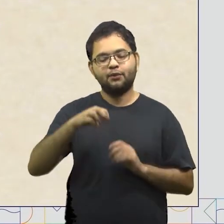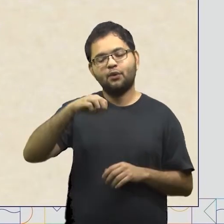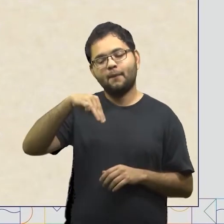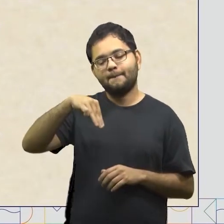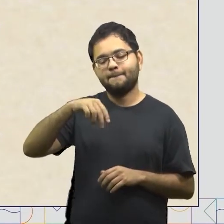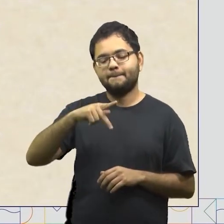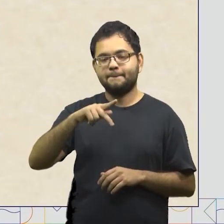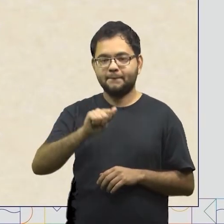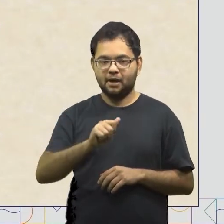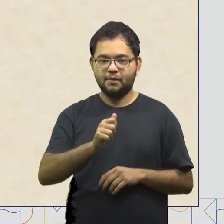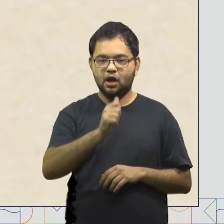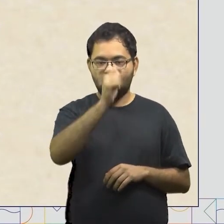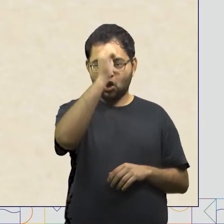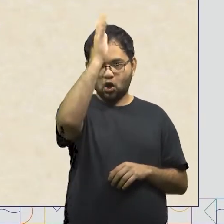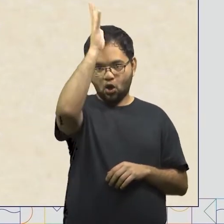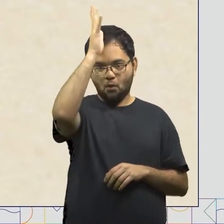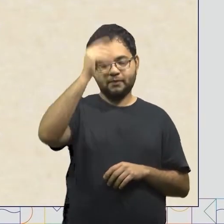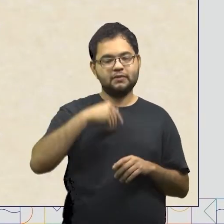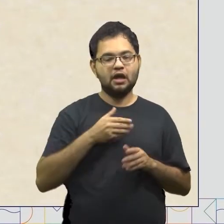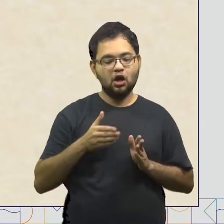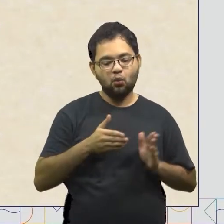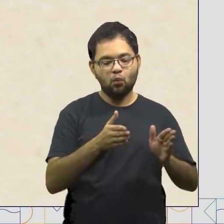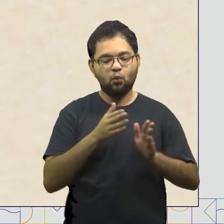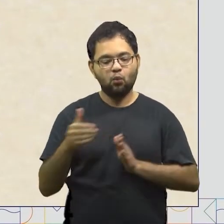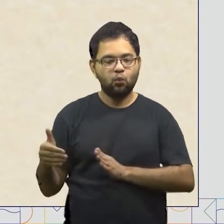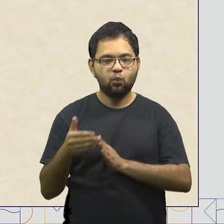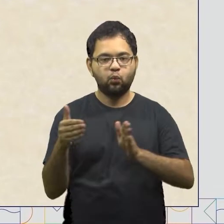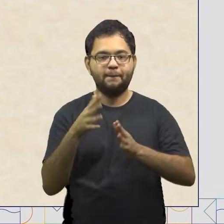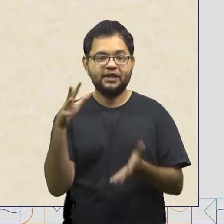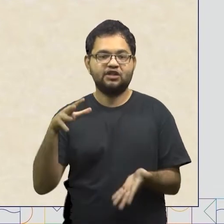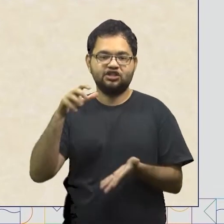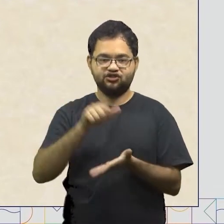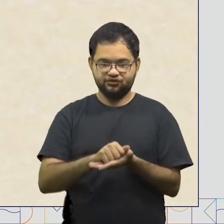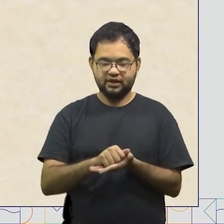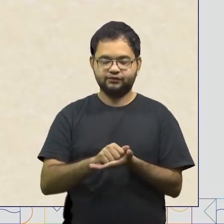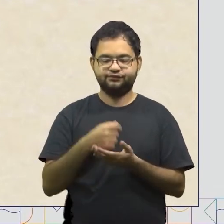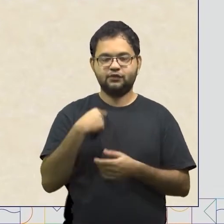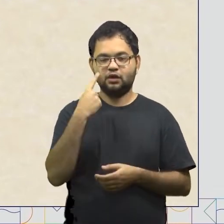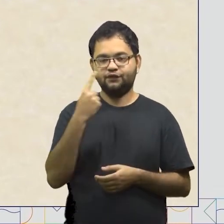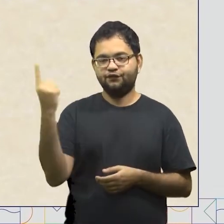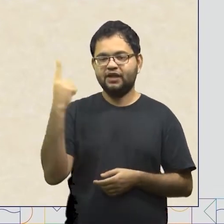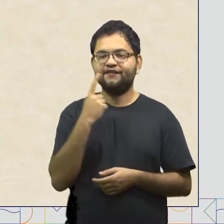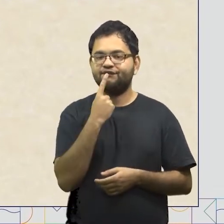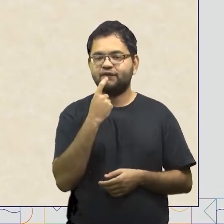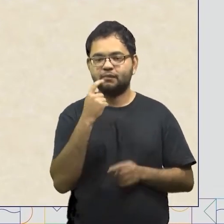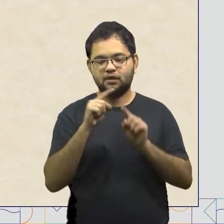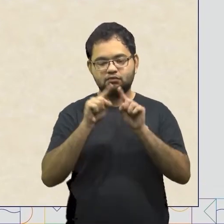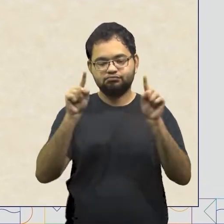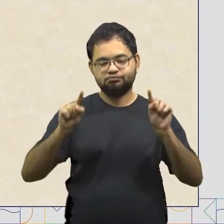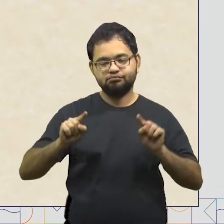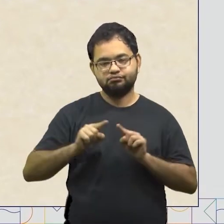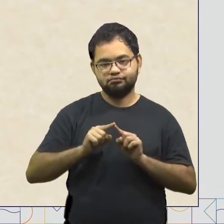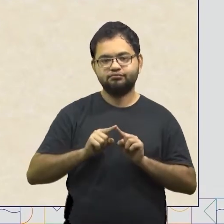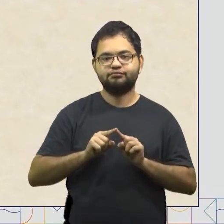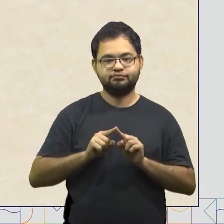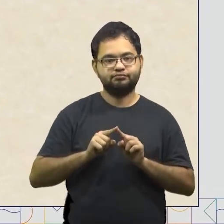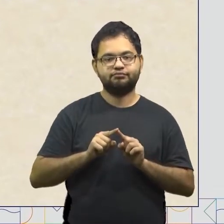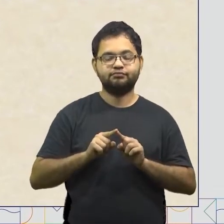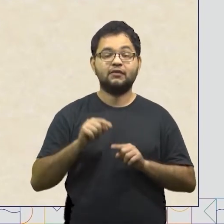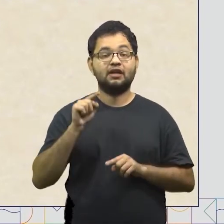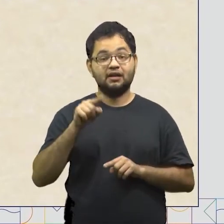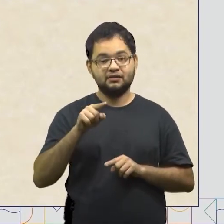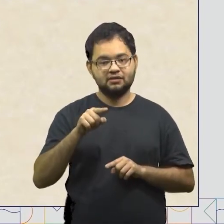Romano desde a península ibérica até as índias esse pequeno retângulo observado de perto